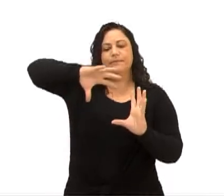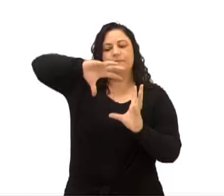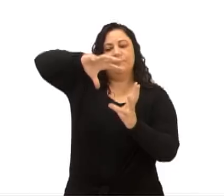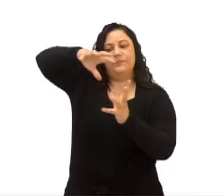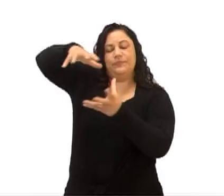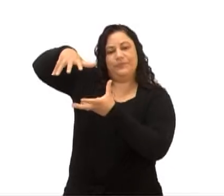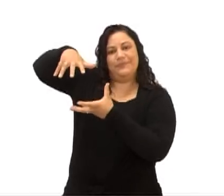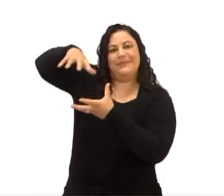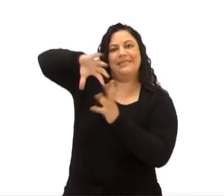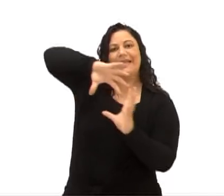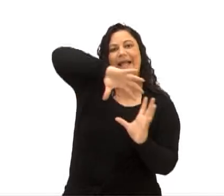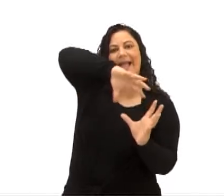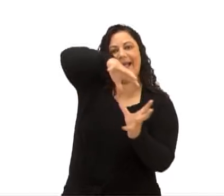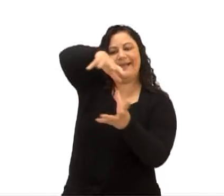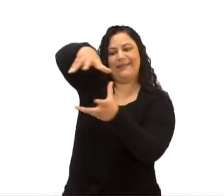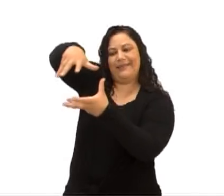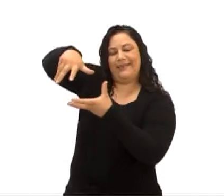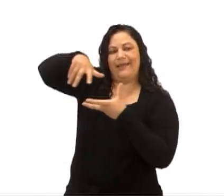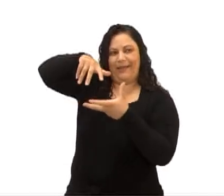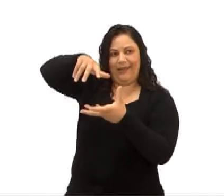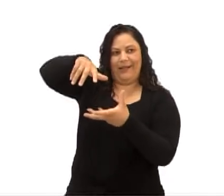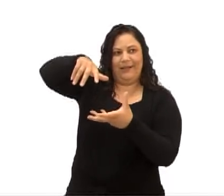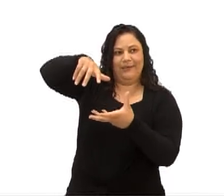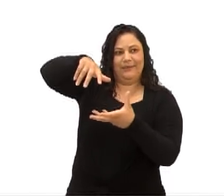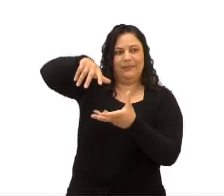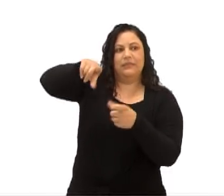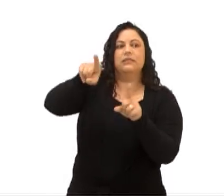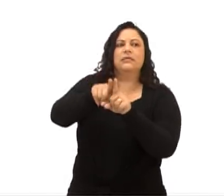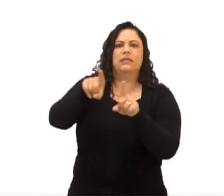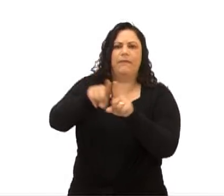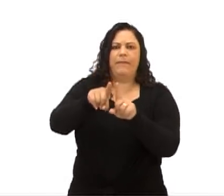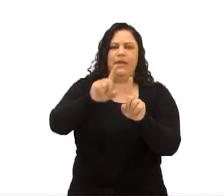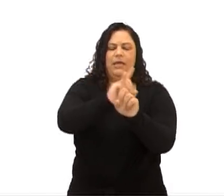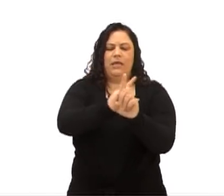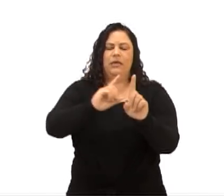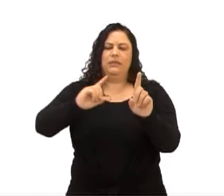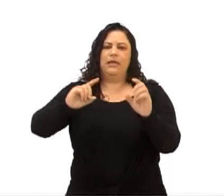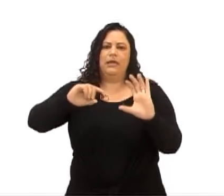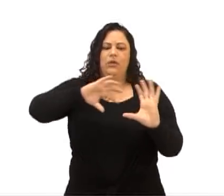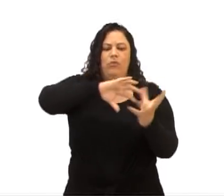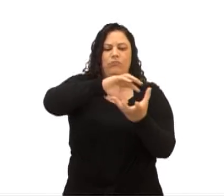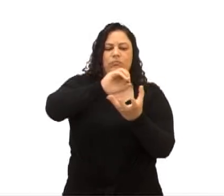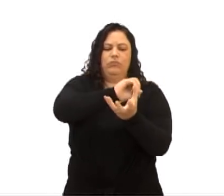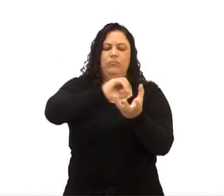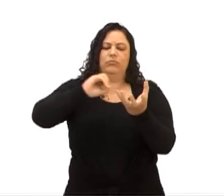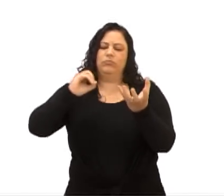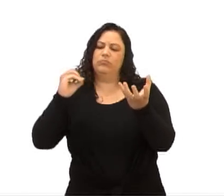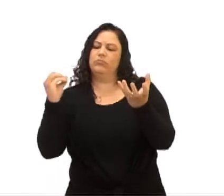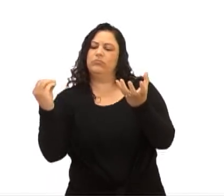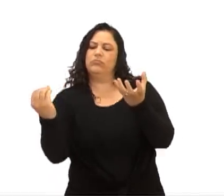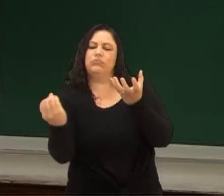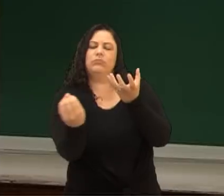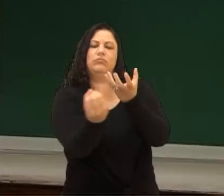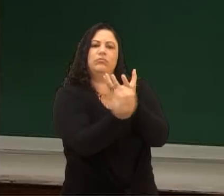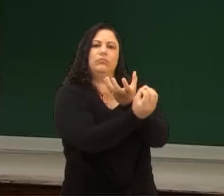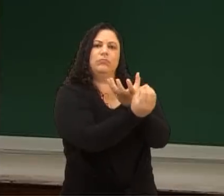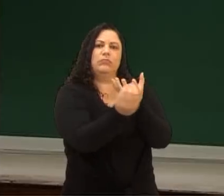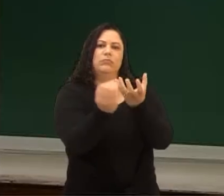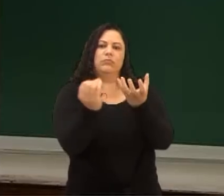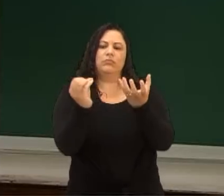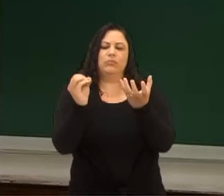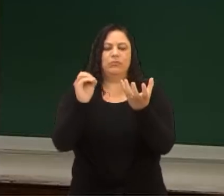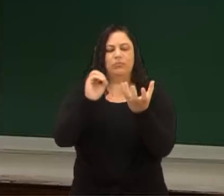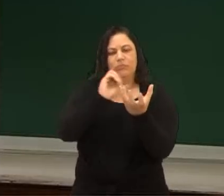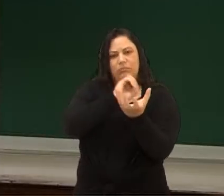está girando aqui no movimento de rotação, ela também está fazendo esse giro aqui ao redor do Sol, tá? Então, a Terra